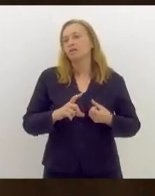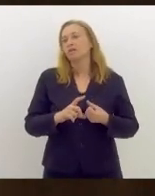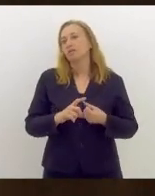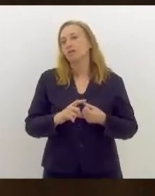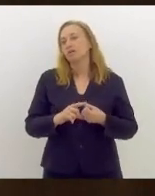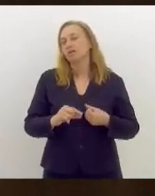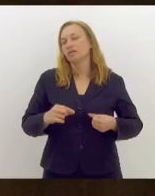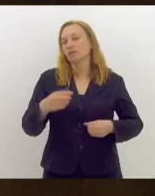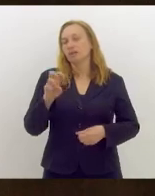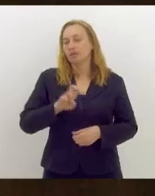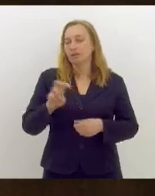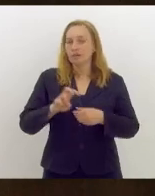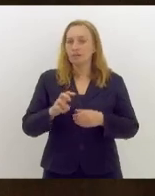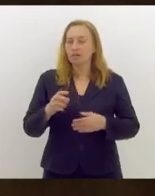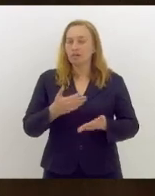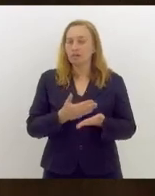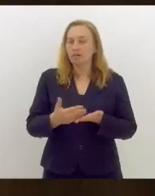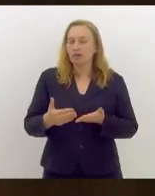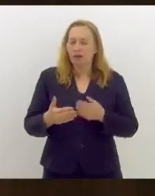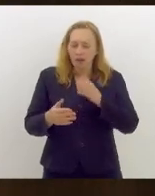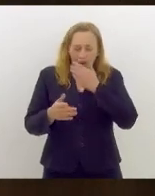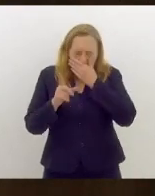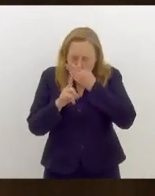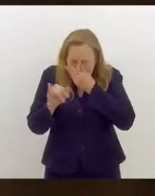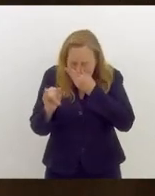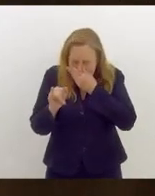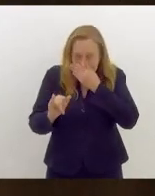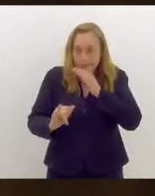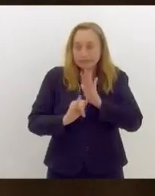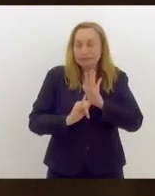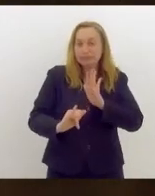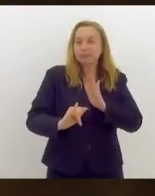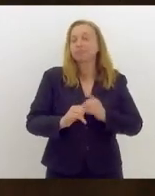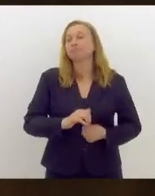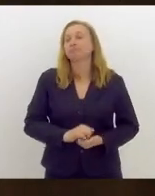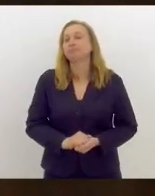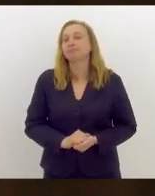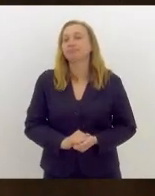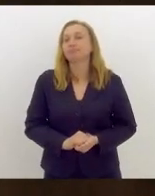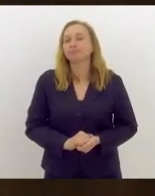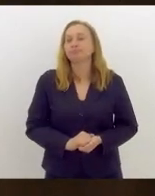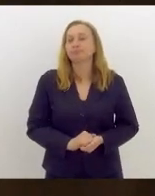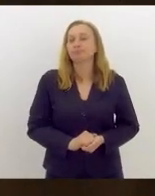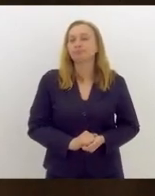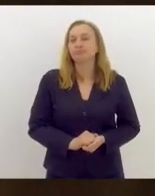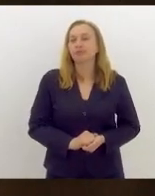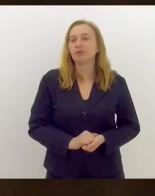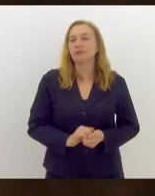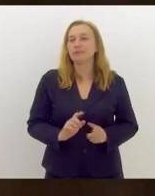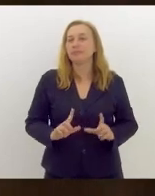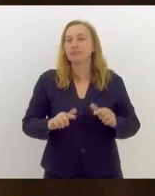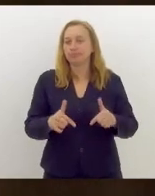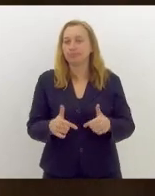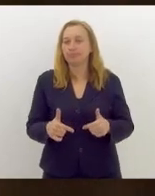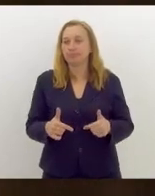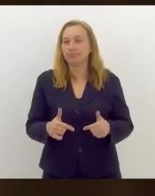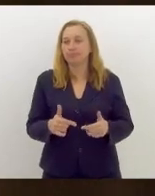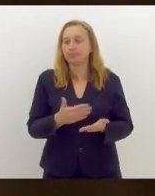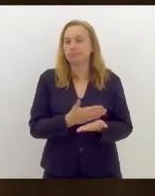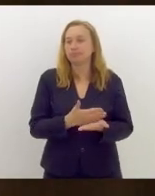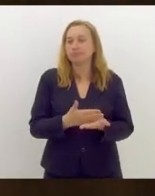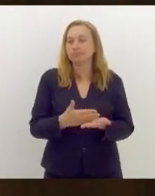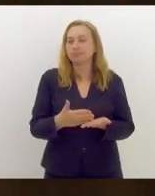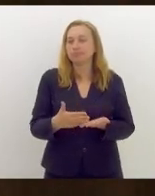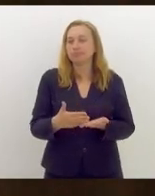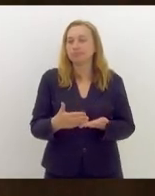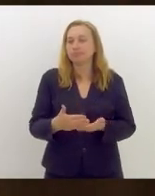esta lei entre vigor na data da sua publicação contando seus efeitos a partir